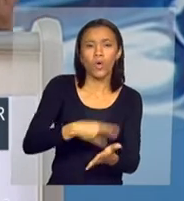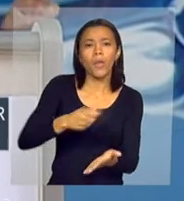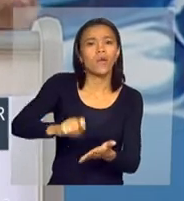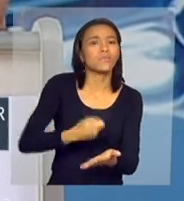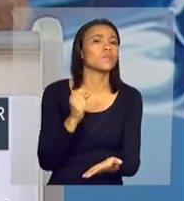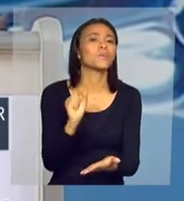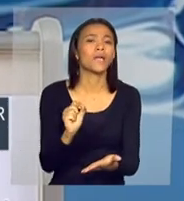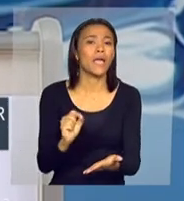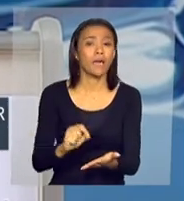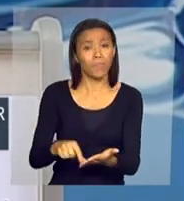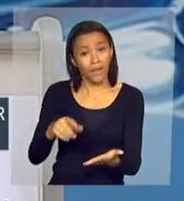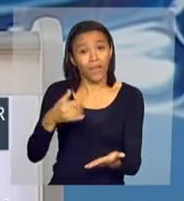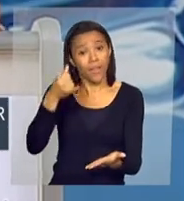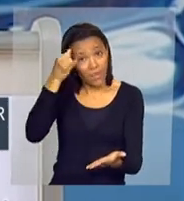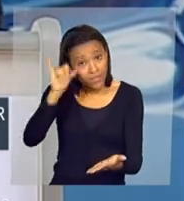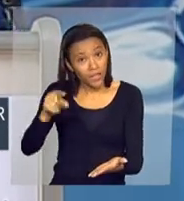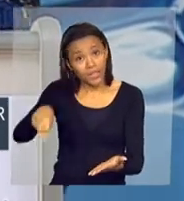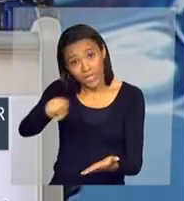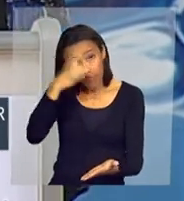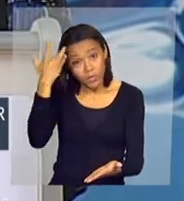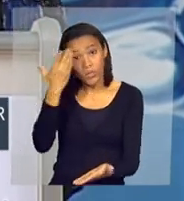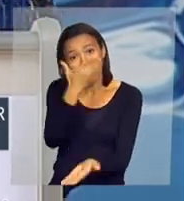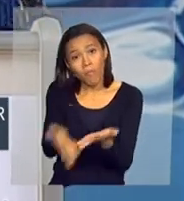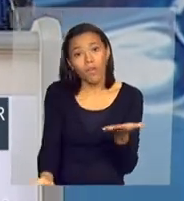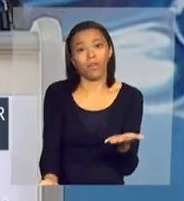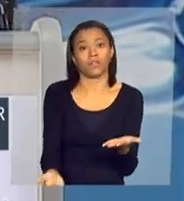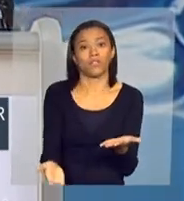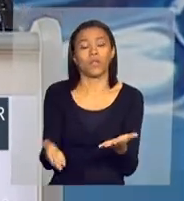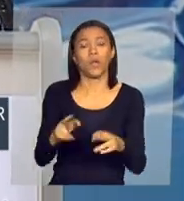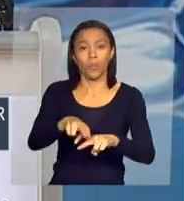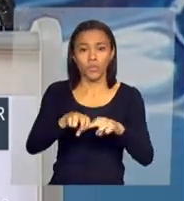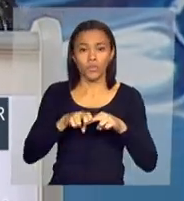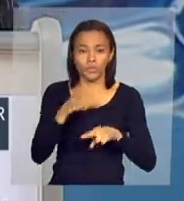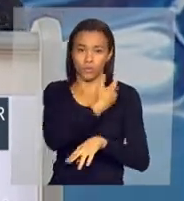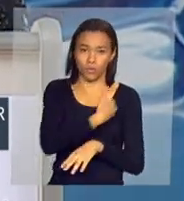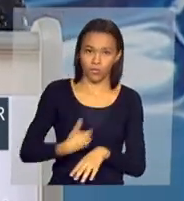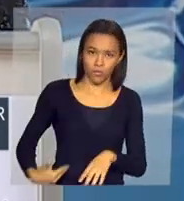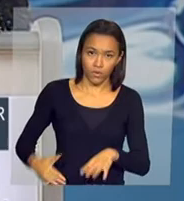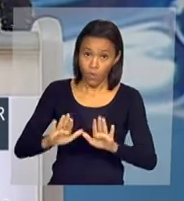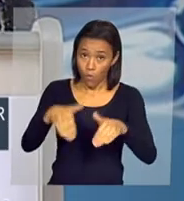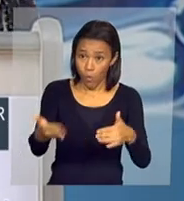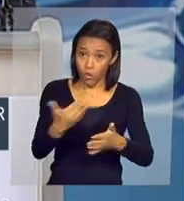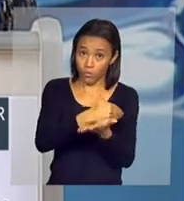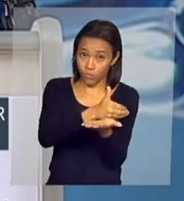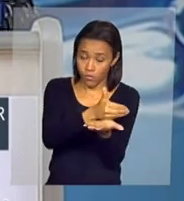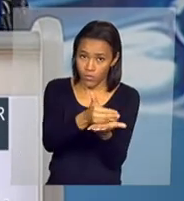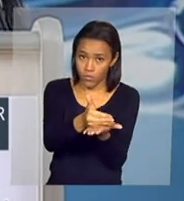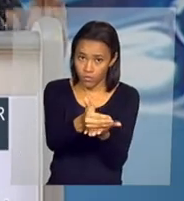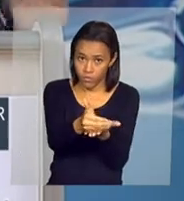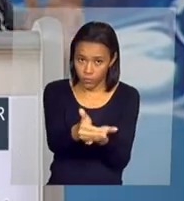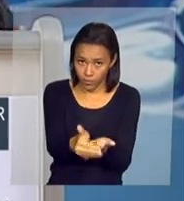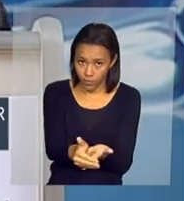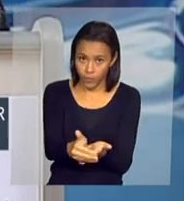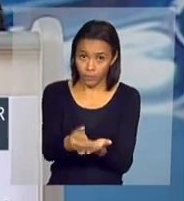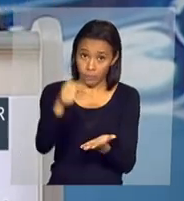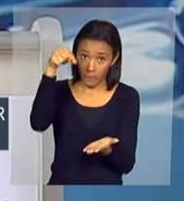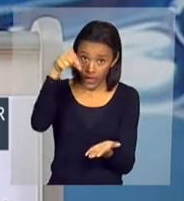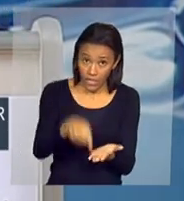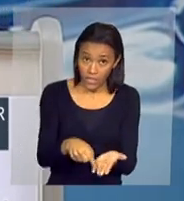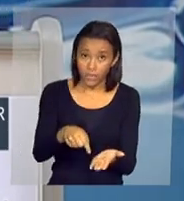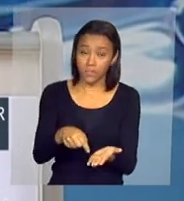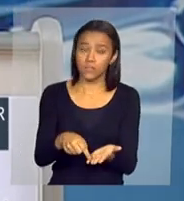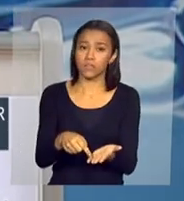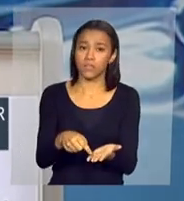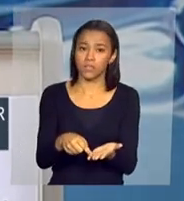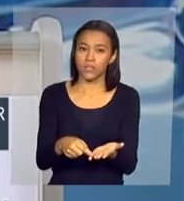que as pessoas percam. Por isso que o governo, quando começou esse processo